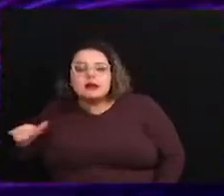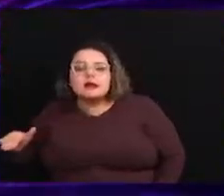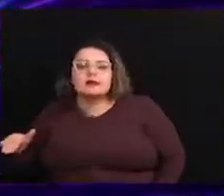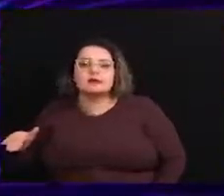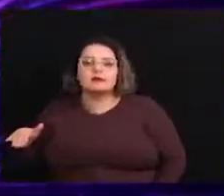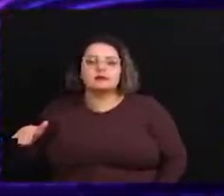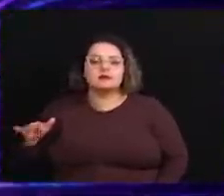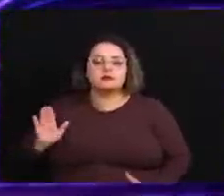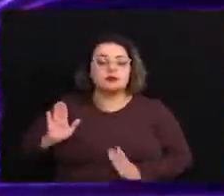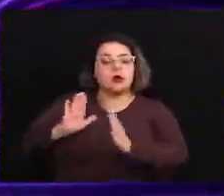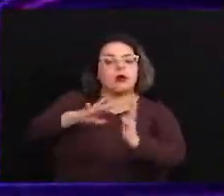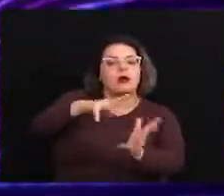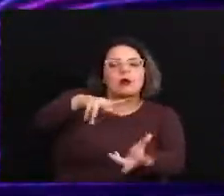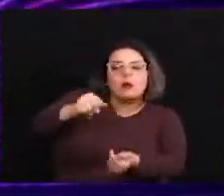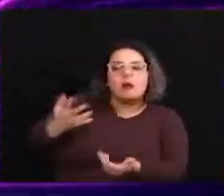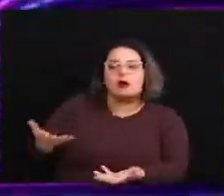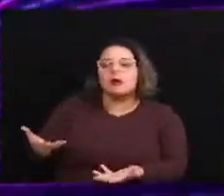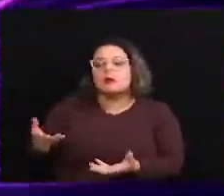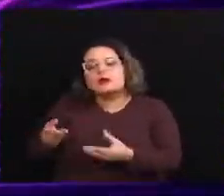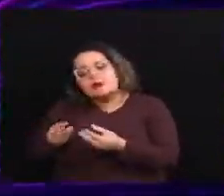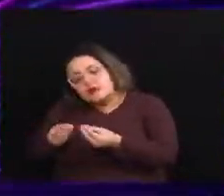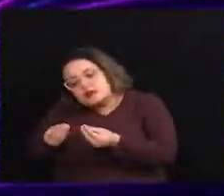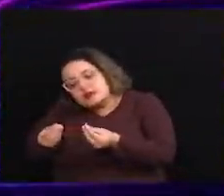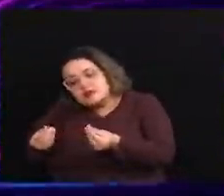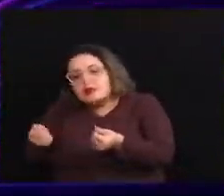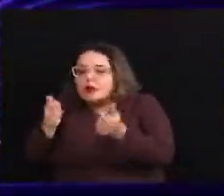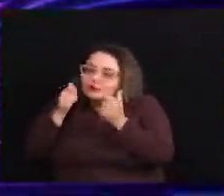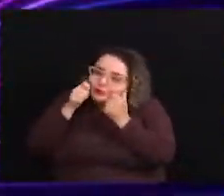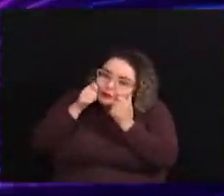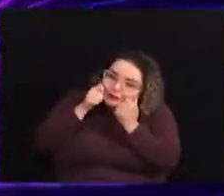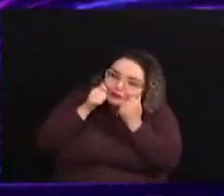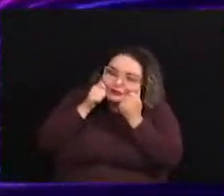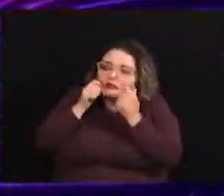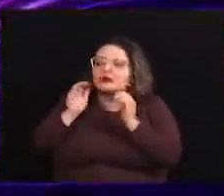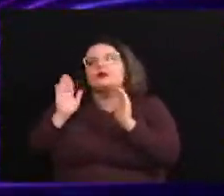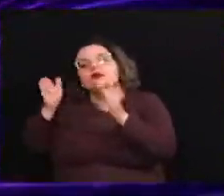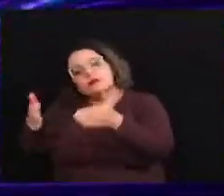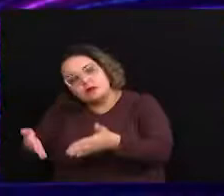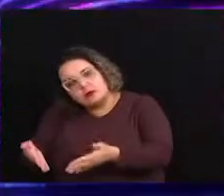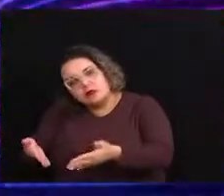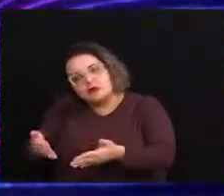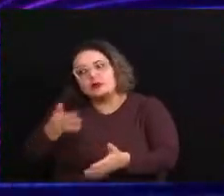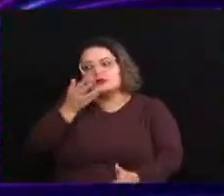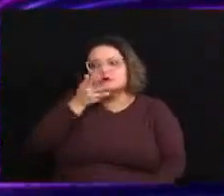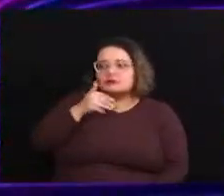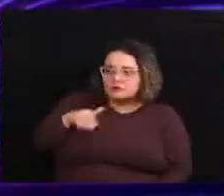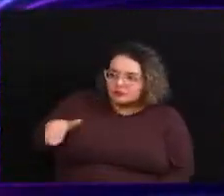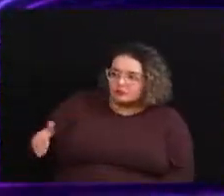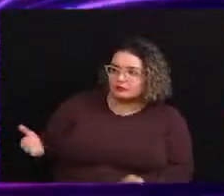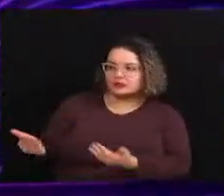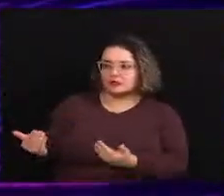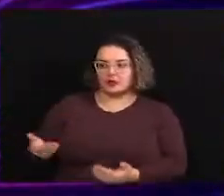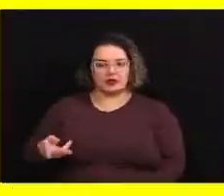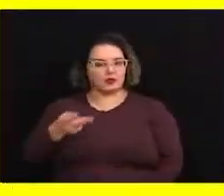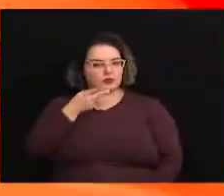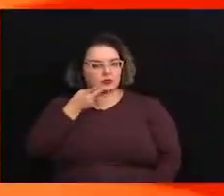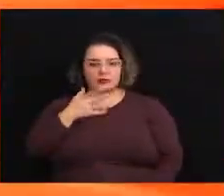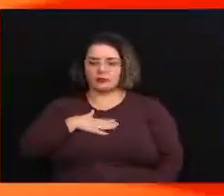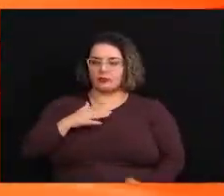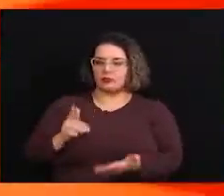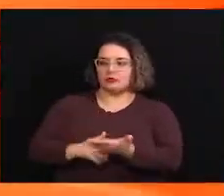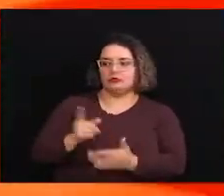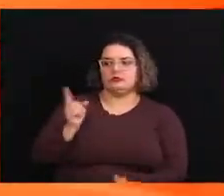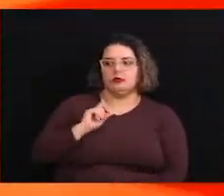o Menino e o Mundo ele é mais sensível, mais fofo, é mais voltado para o público infantil e juvenil. Eu não diria que é para o público infantil e